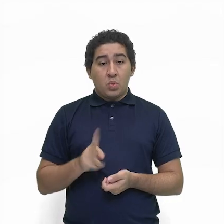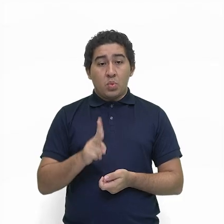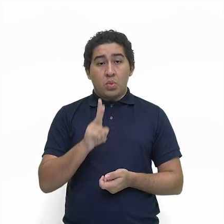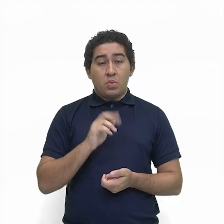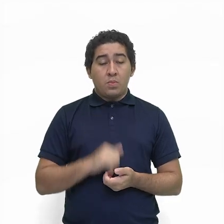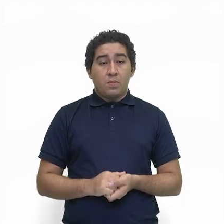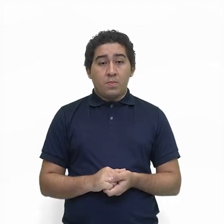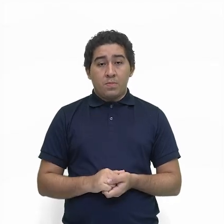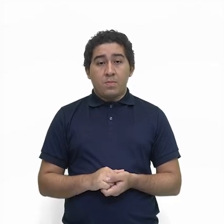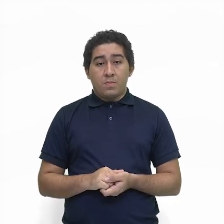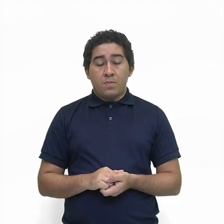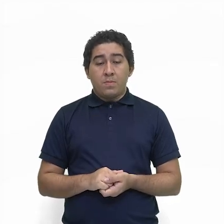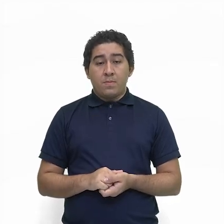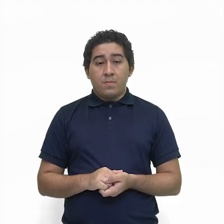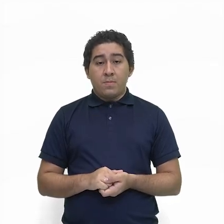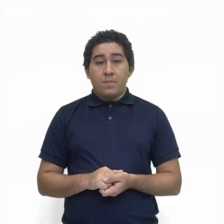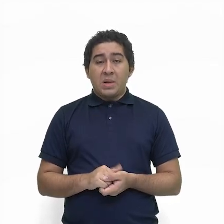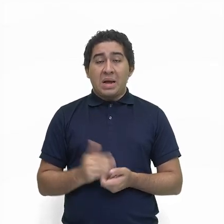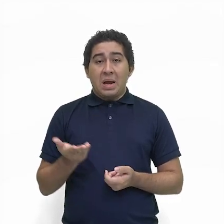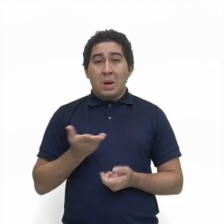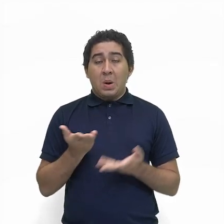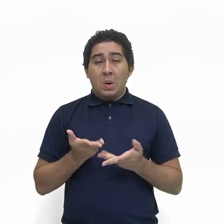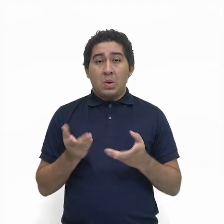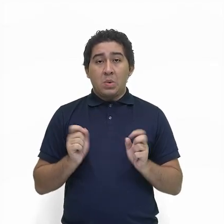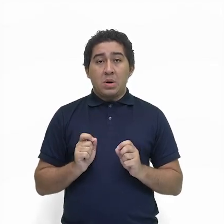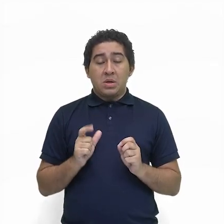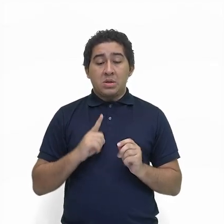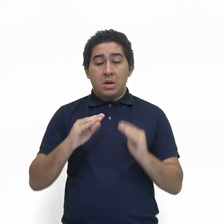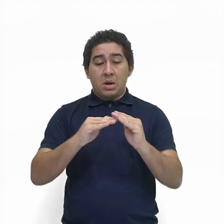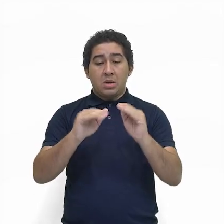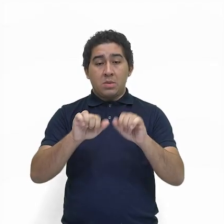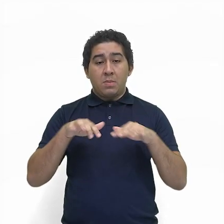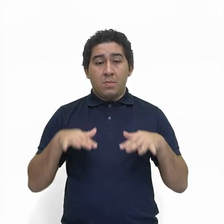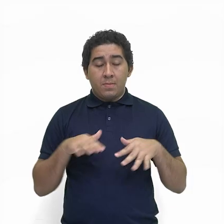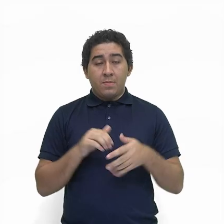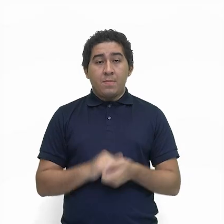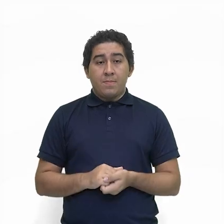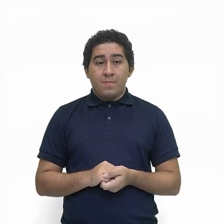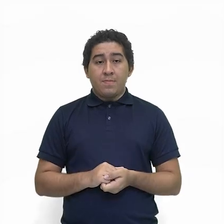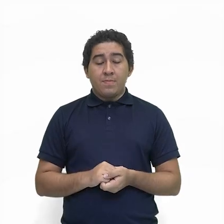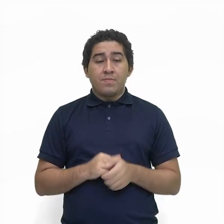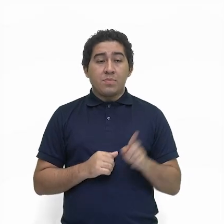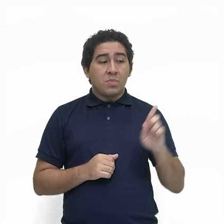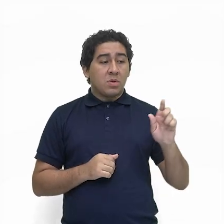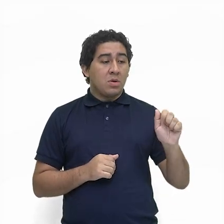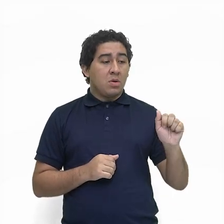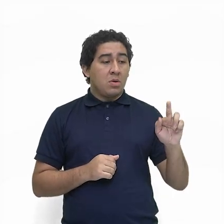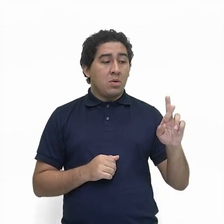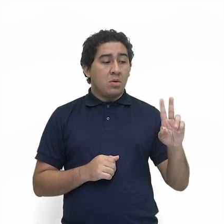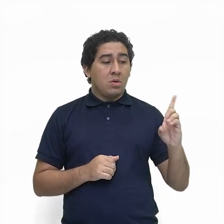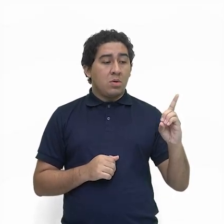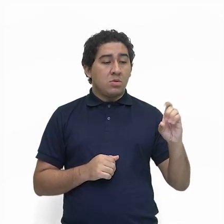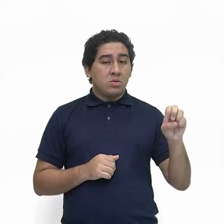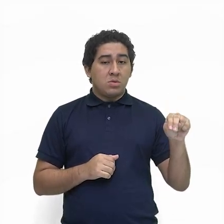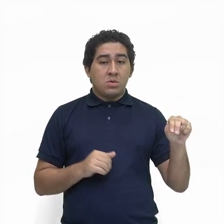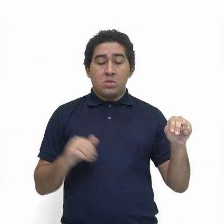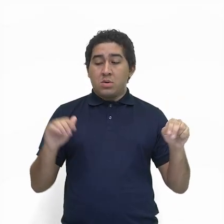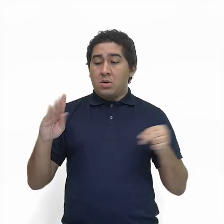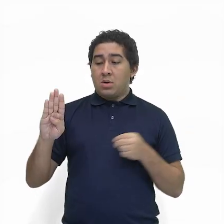Continuando, nós temos agora o British English garden e American